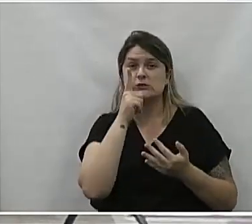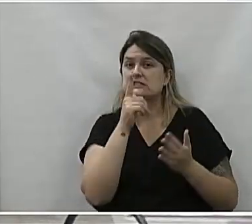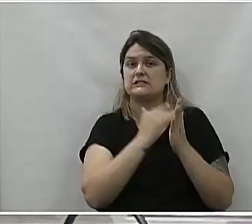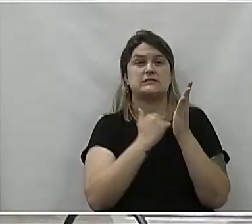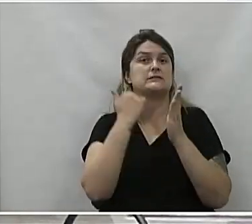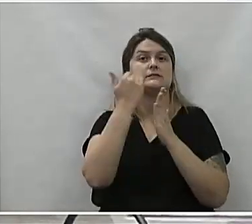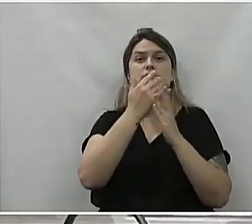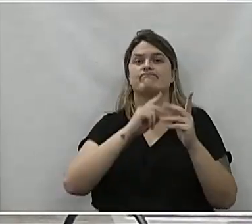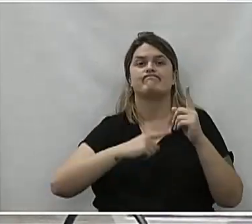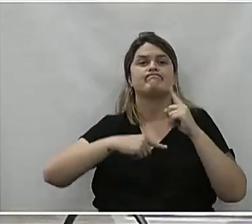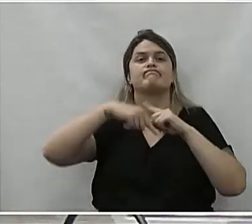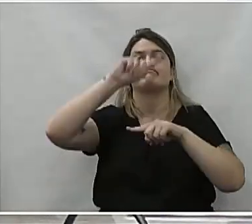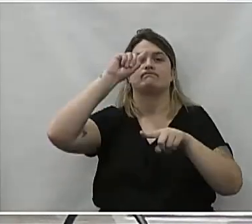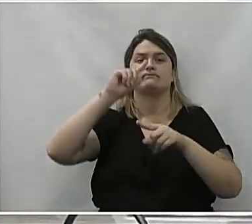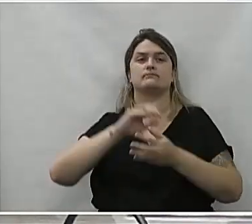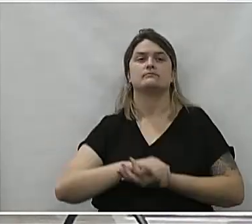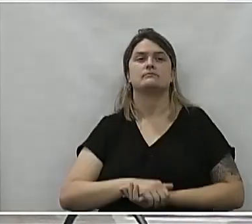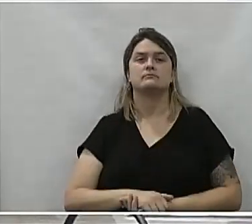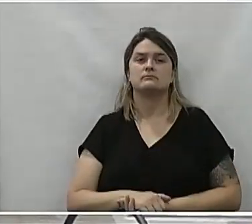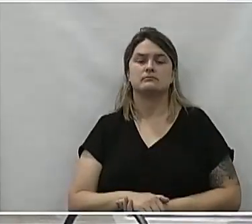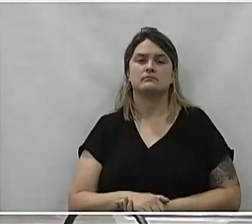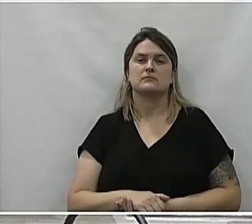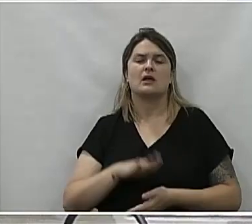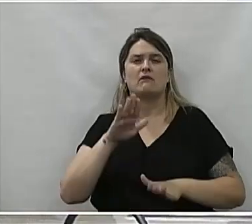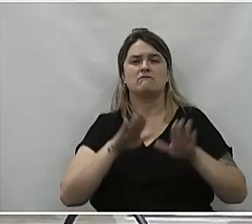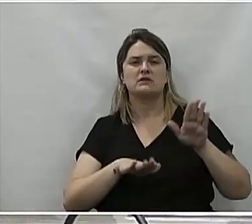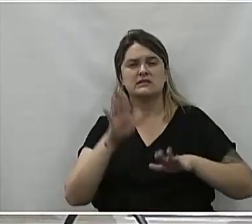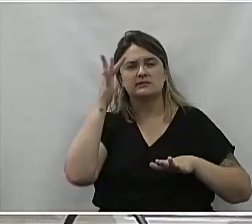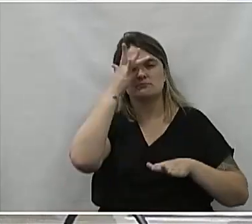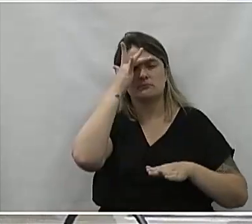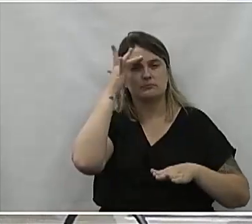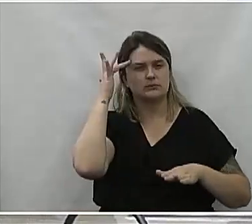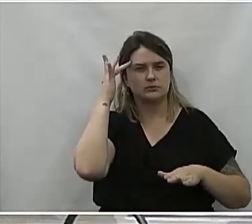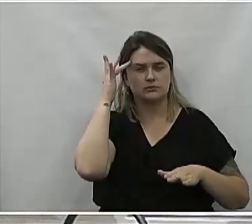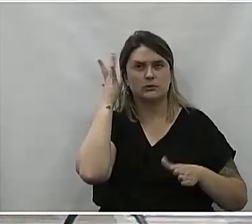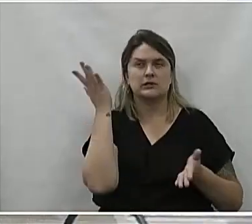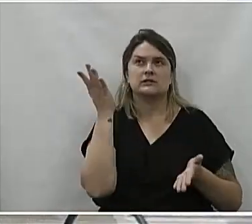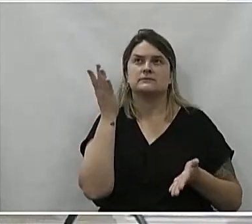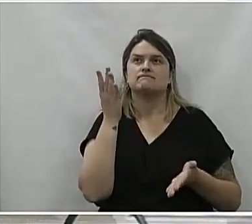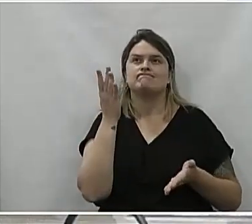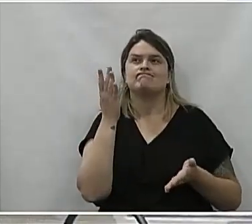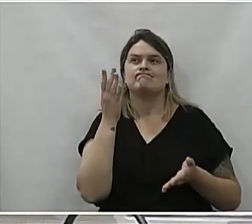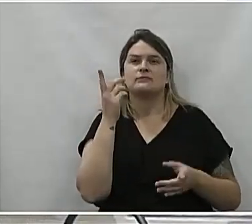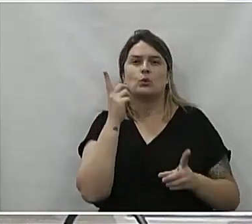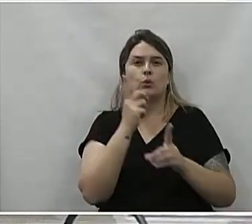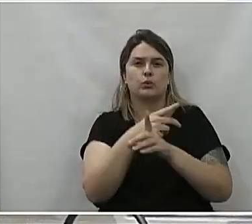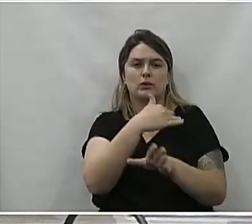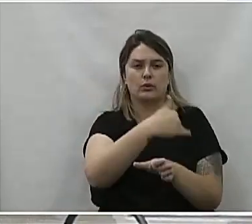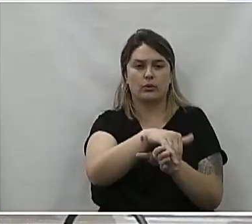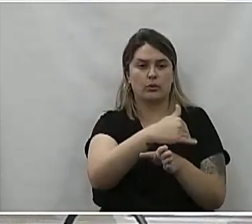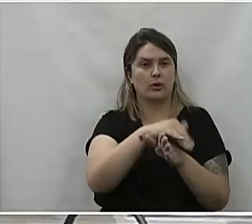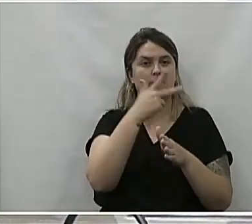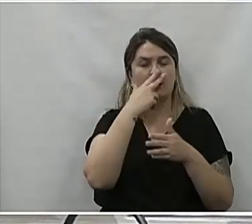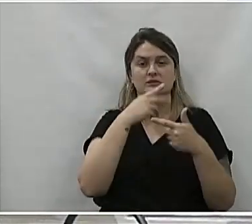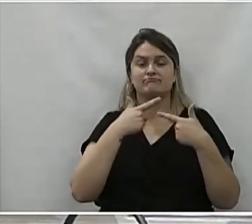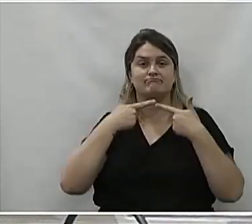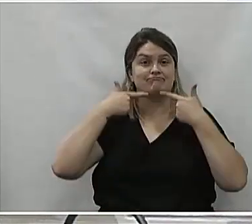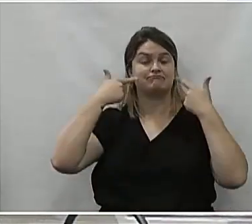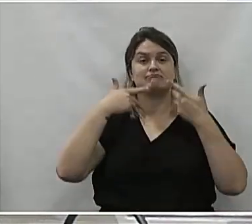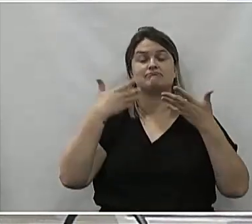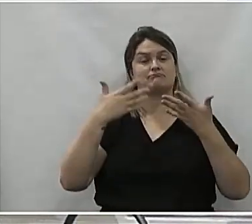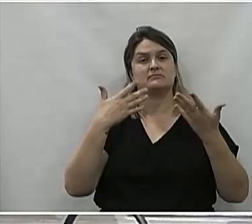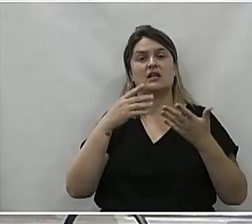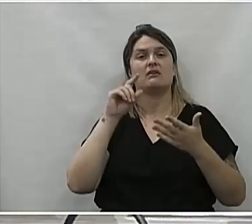Superar A perda De um ente Querido E muitas vezes As pessoas Que muitas vezes A gente encontra Na rua Com o maior Dos sorrisos